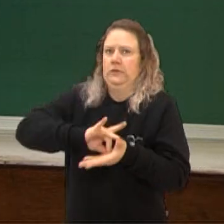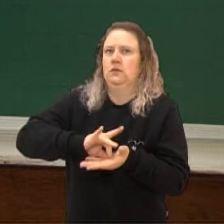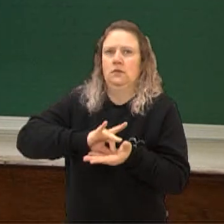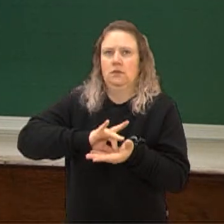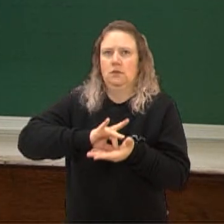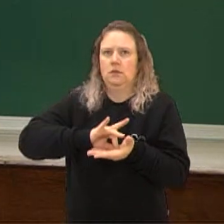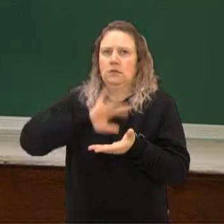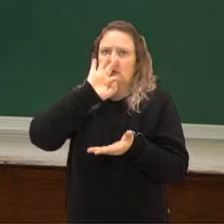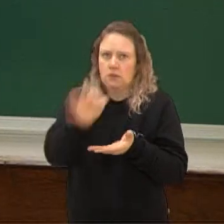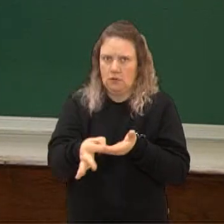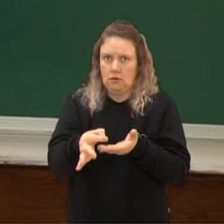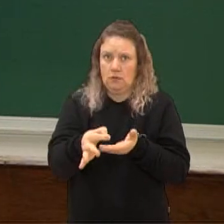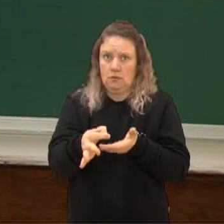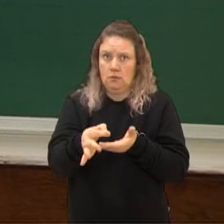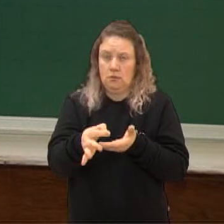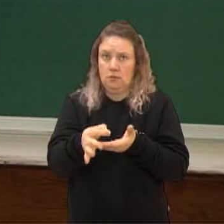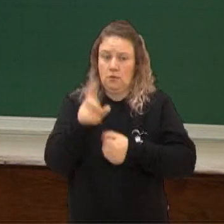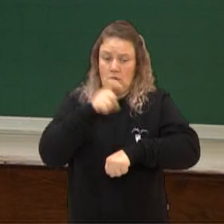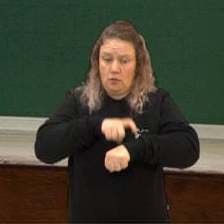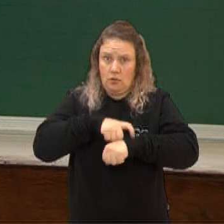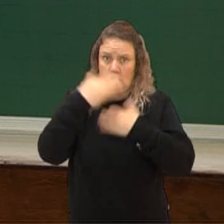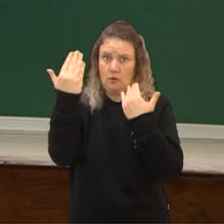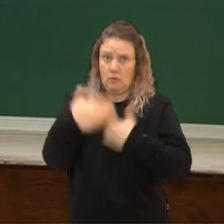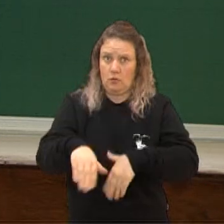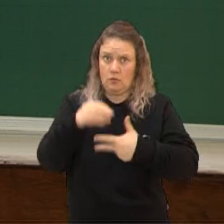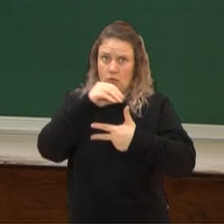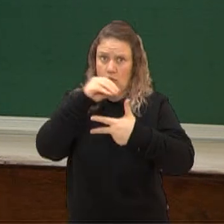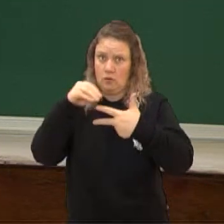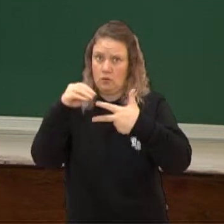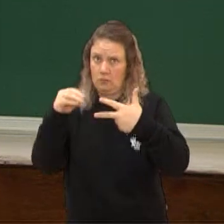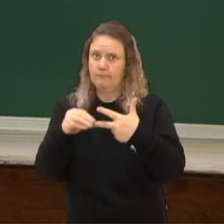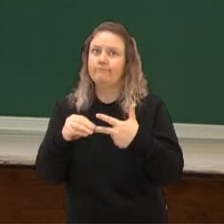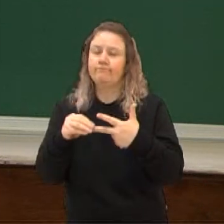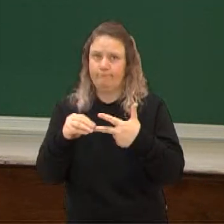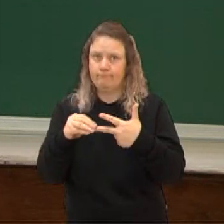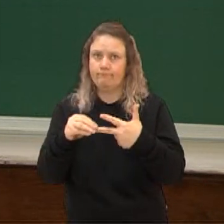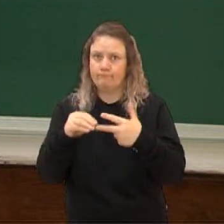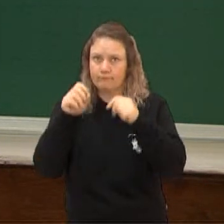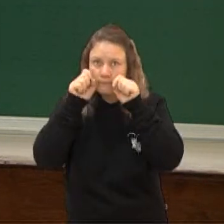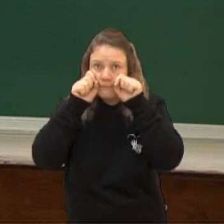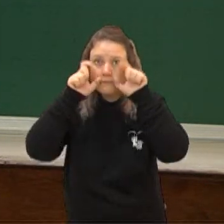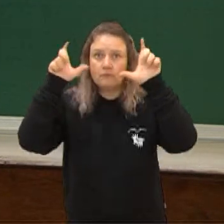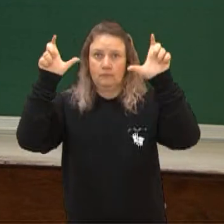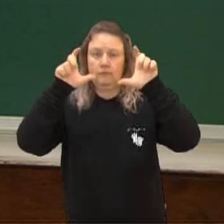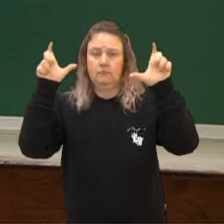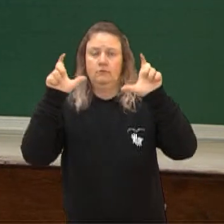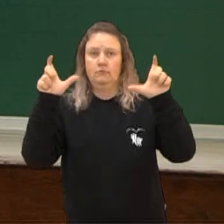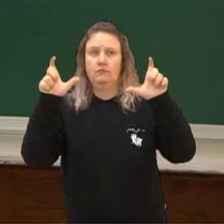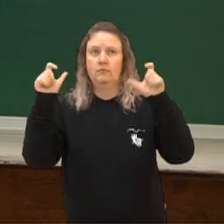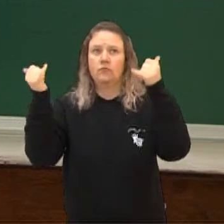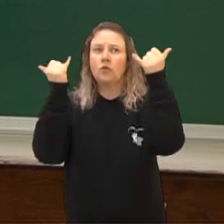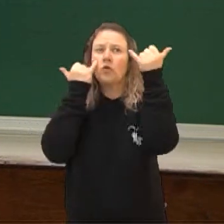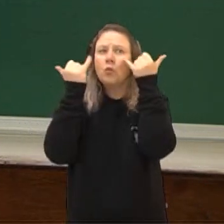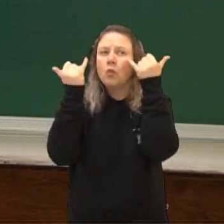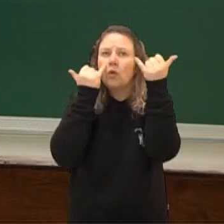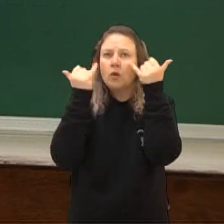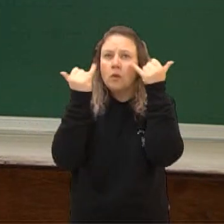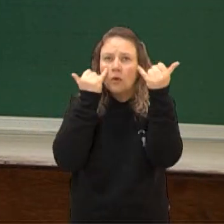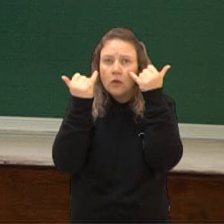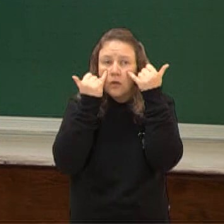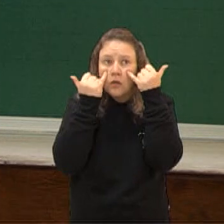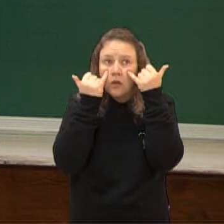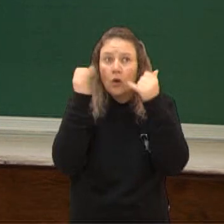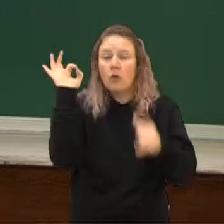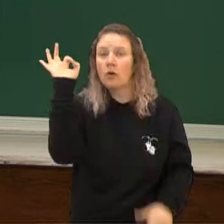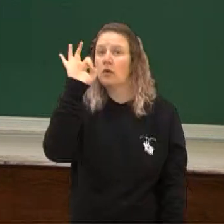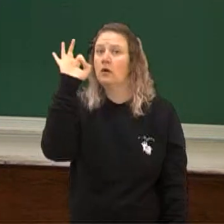buscar quando você estiver lá no Enem. A segunda coisa, preste atenção. Aqui foi dado para você uma informação em